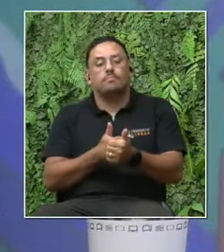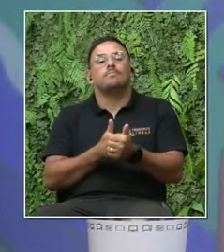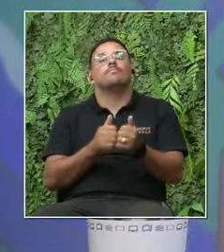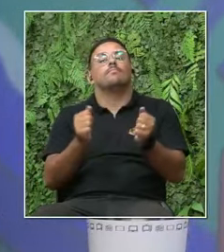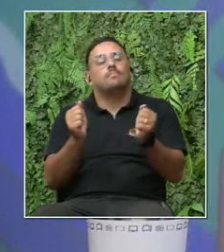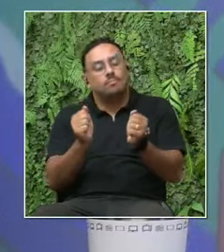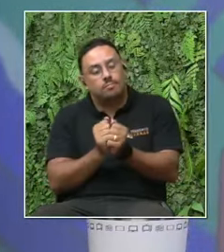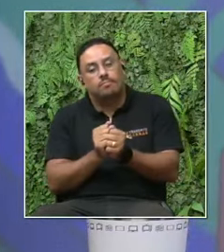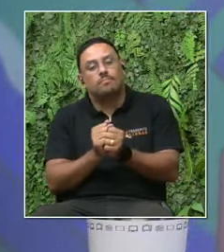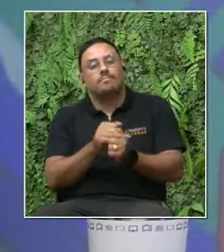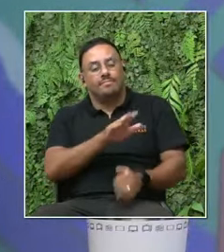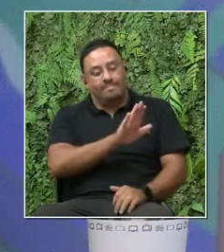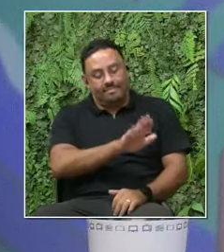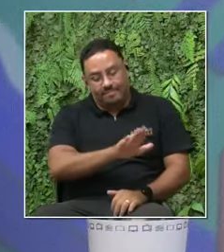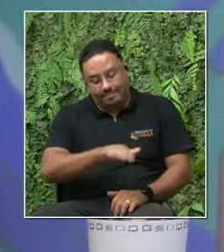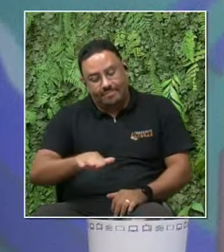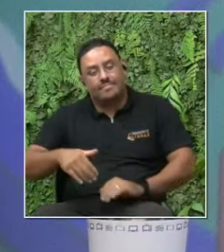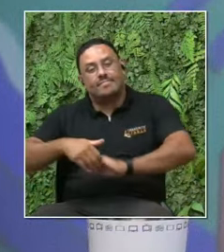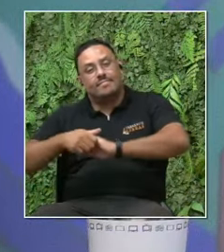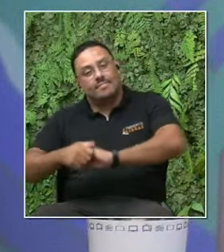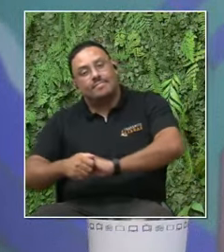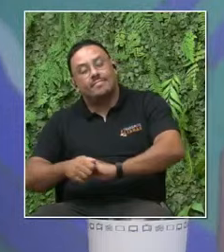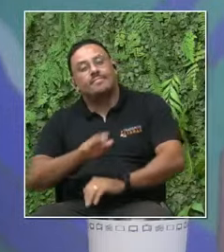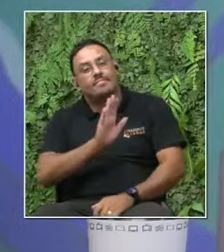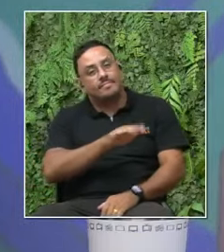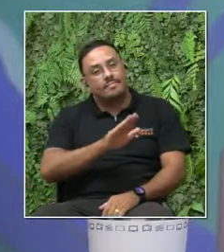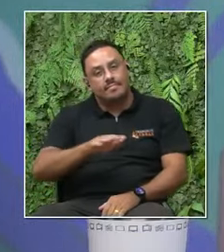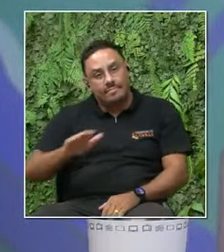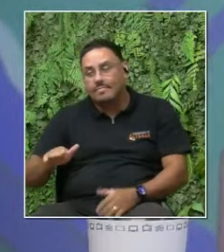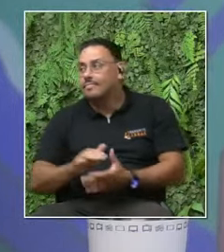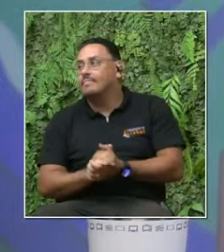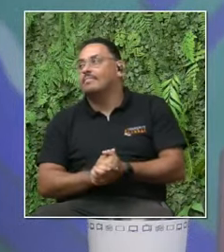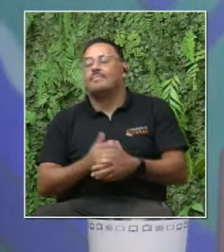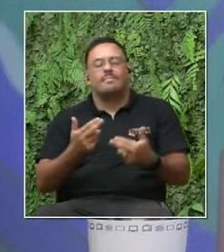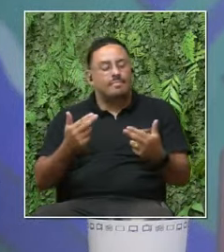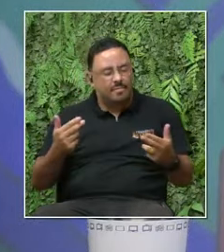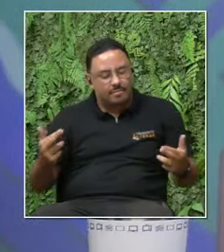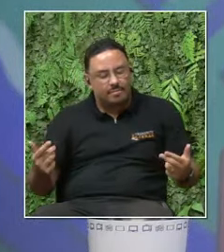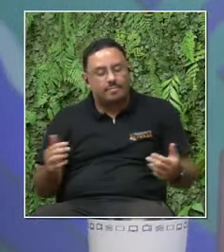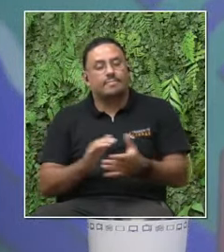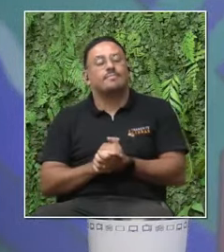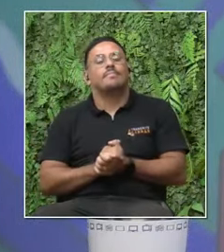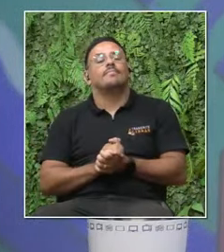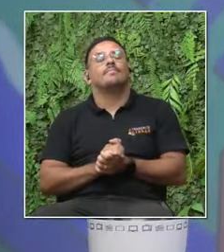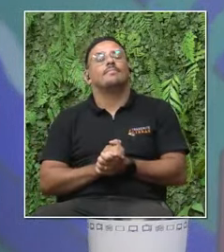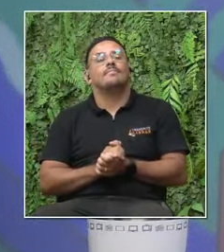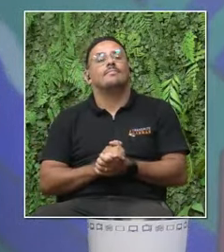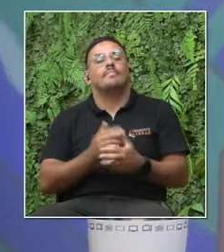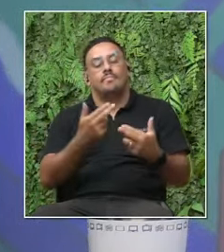escoltados por crianças e crianças eh com vários com várias características